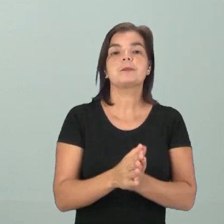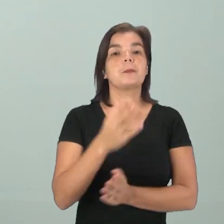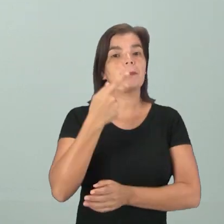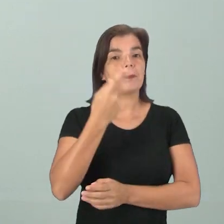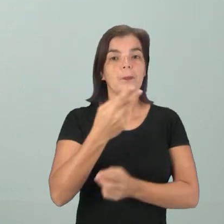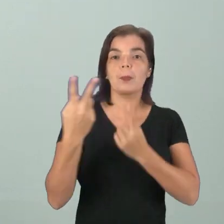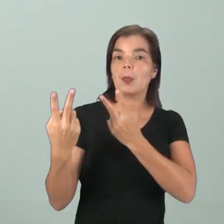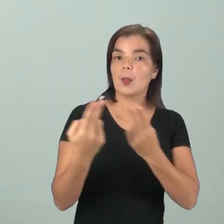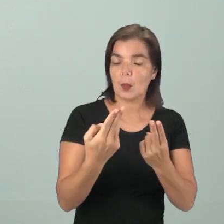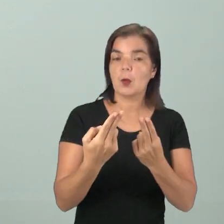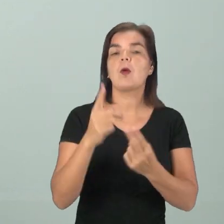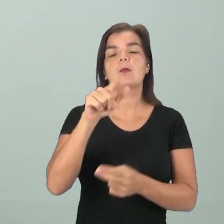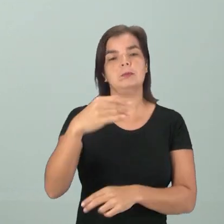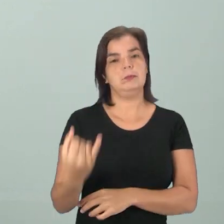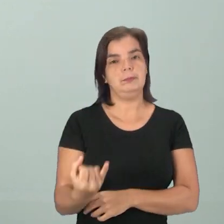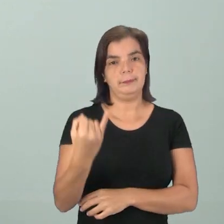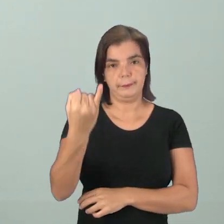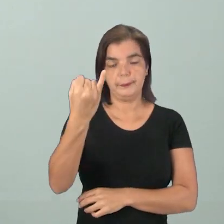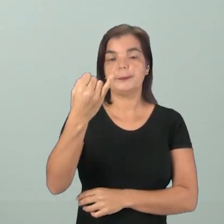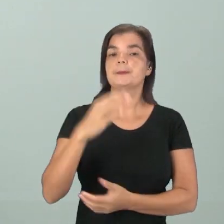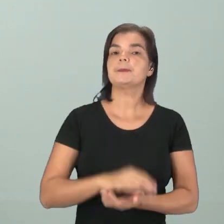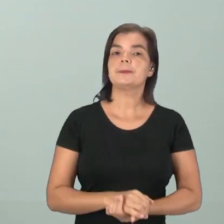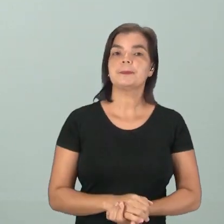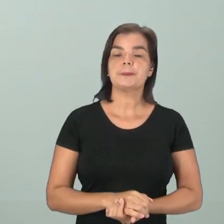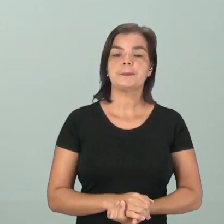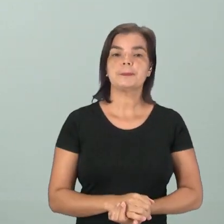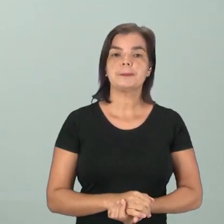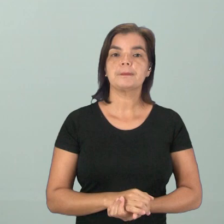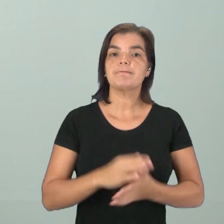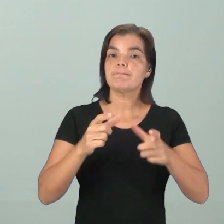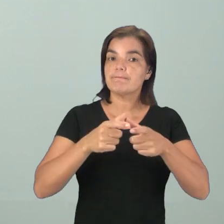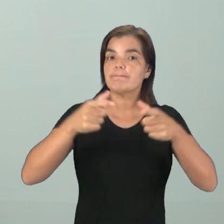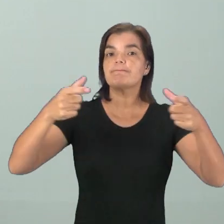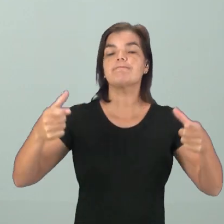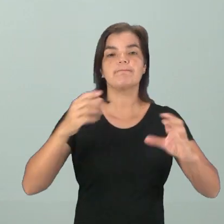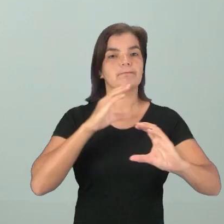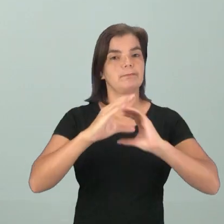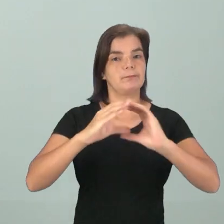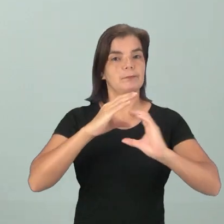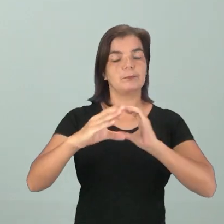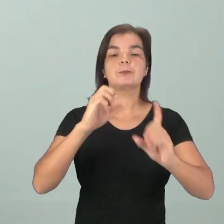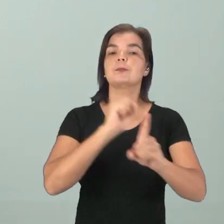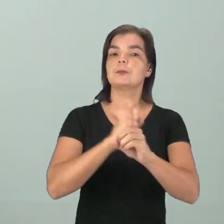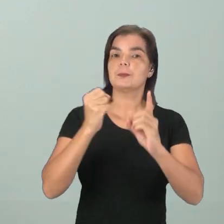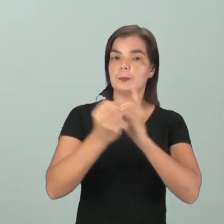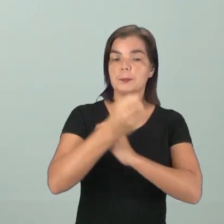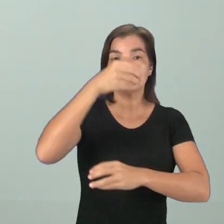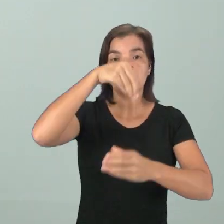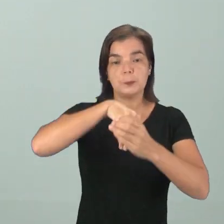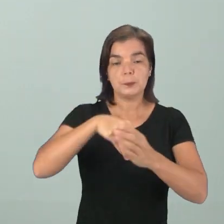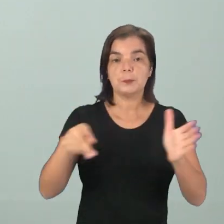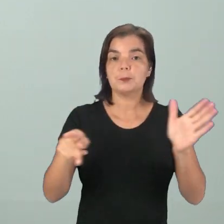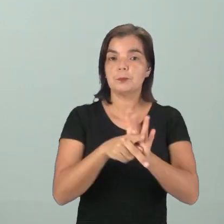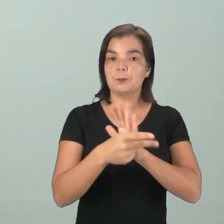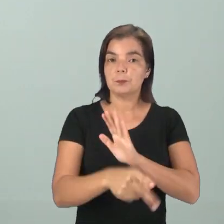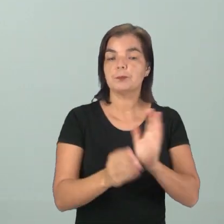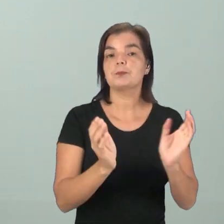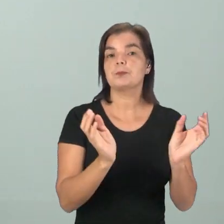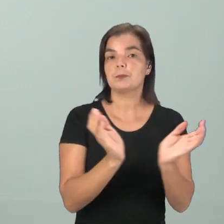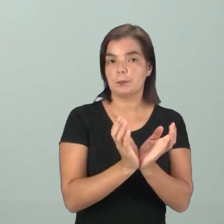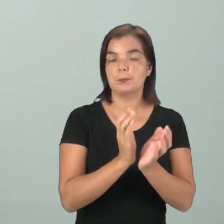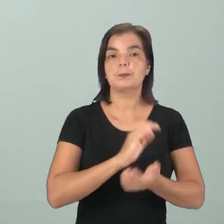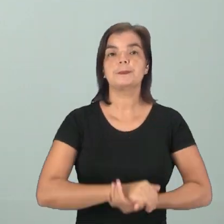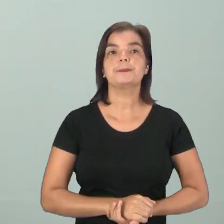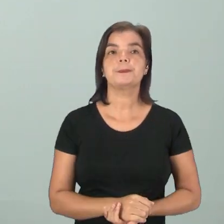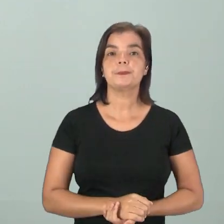mesma língua é muito importante para essa ampliação da comunicação social dentro de uma determinada